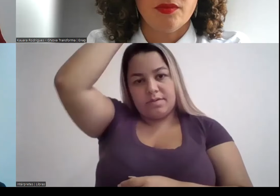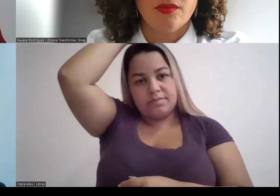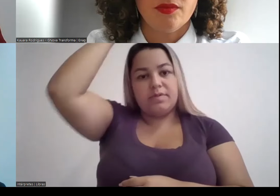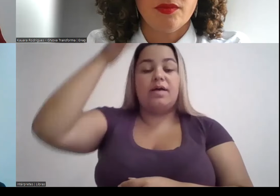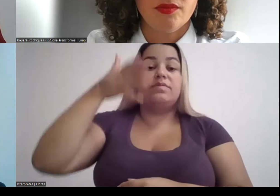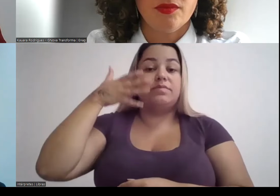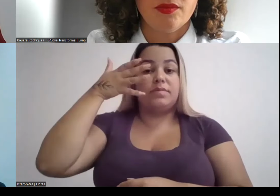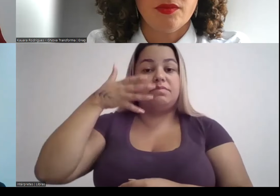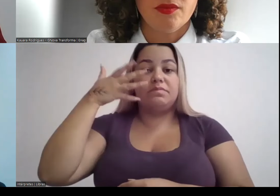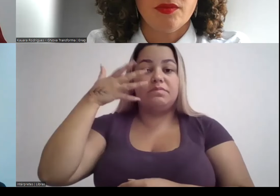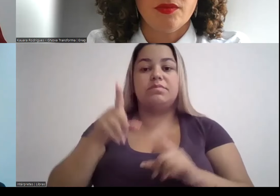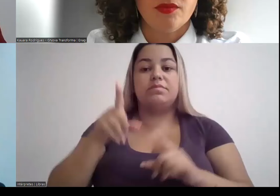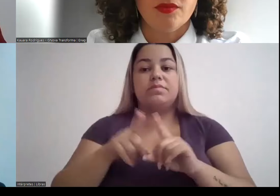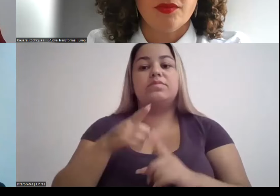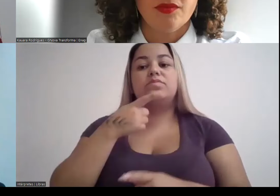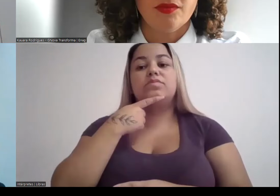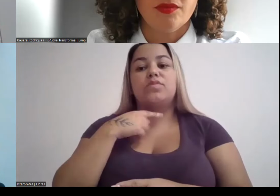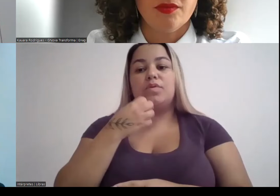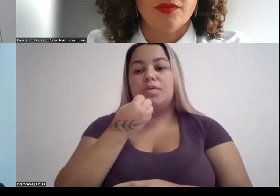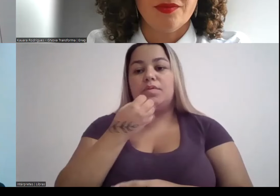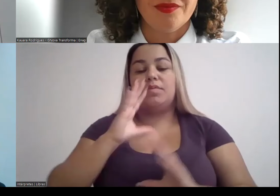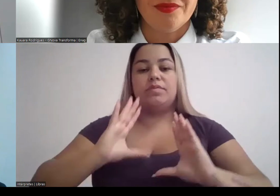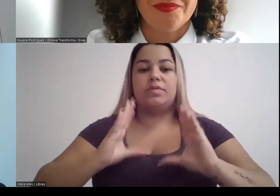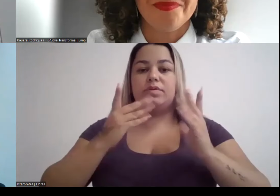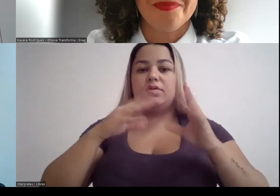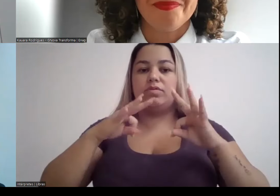e desejar um excelente evento para todos.